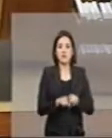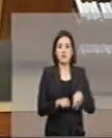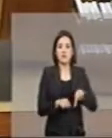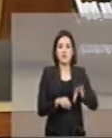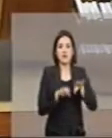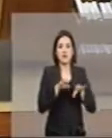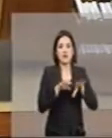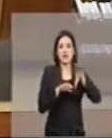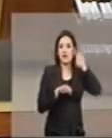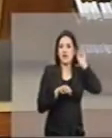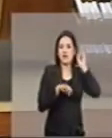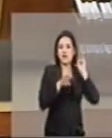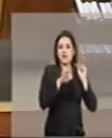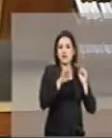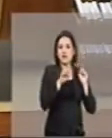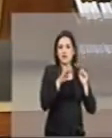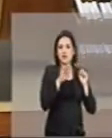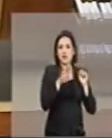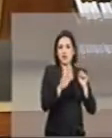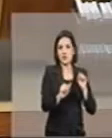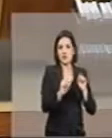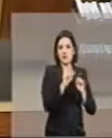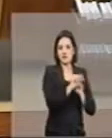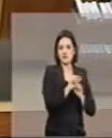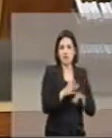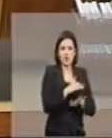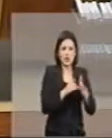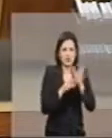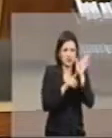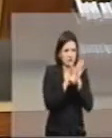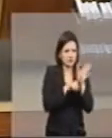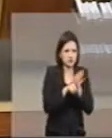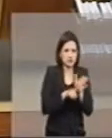ambientais. Toda varredura visa